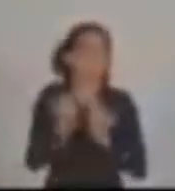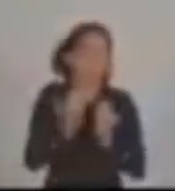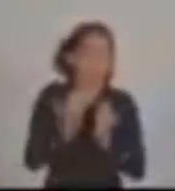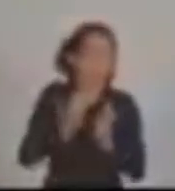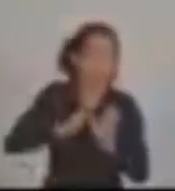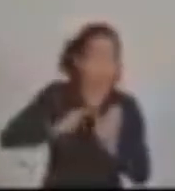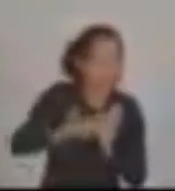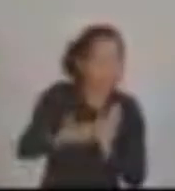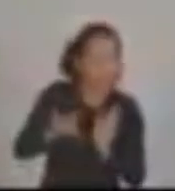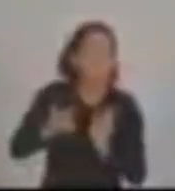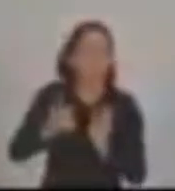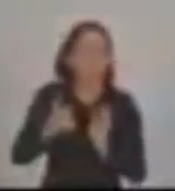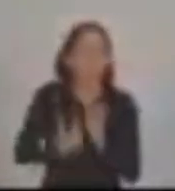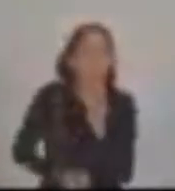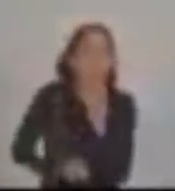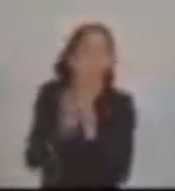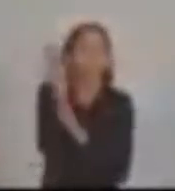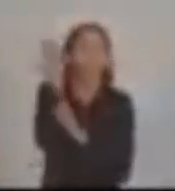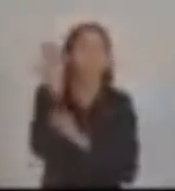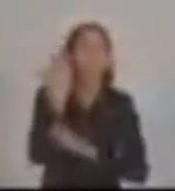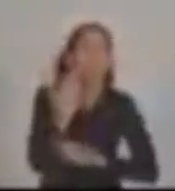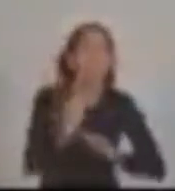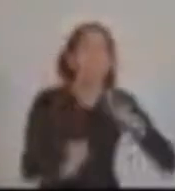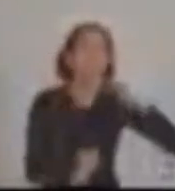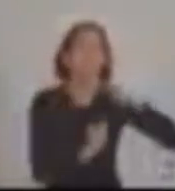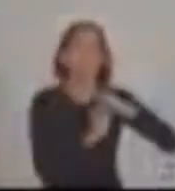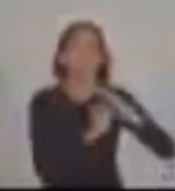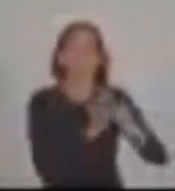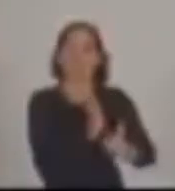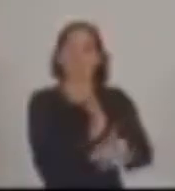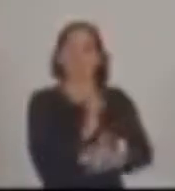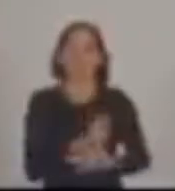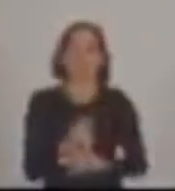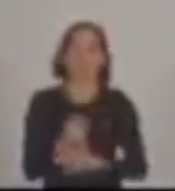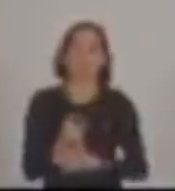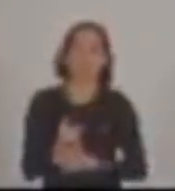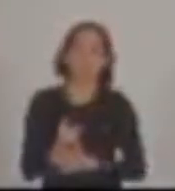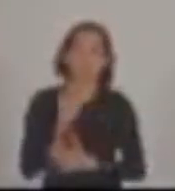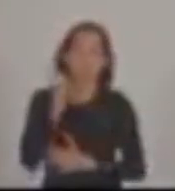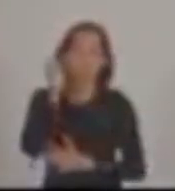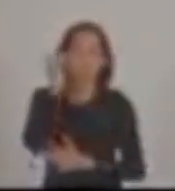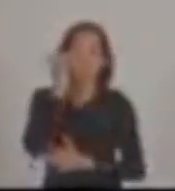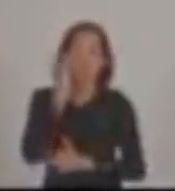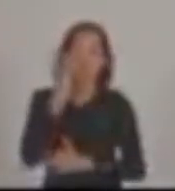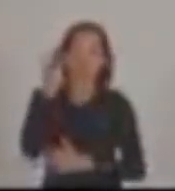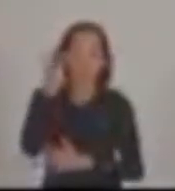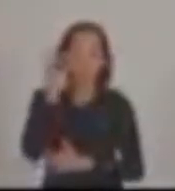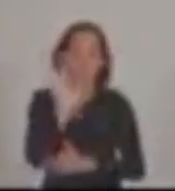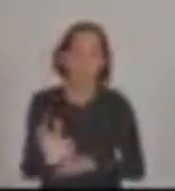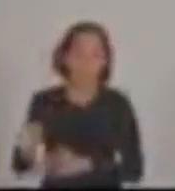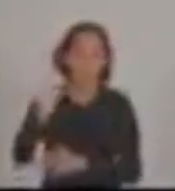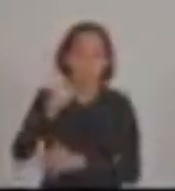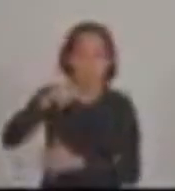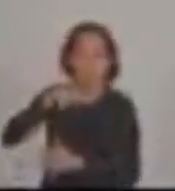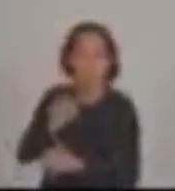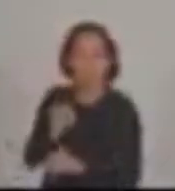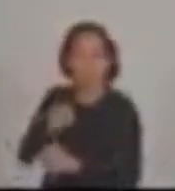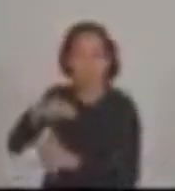Coração, e agora a deputada Norma acaba de doar uma máquina moderna para salvar